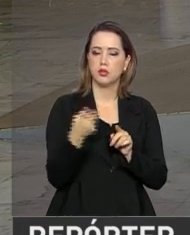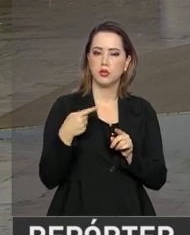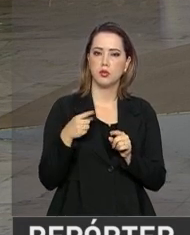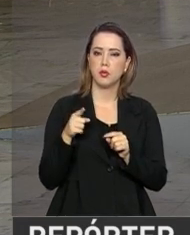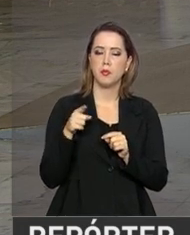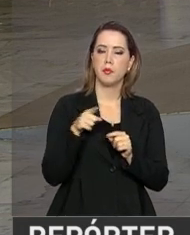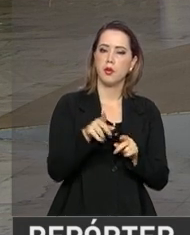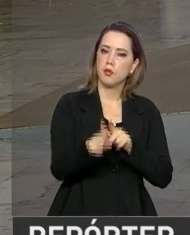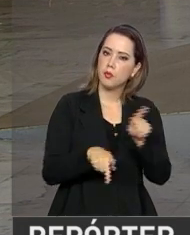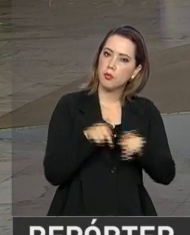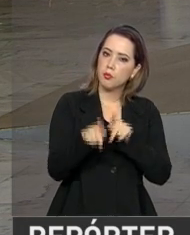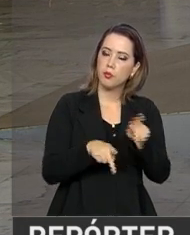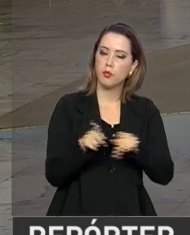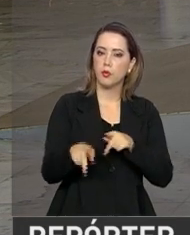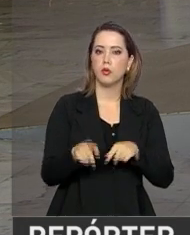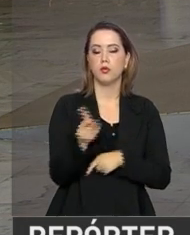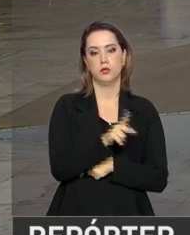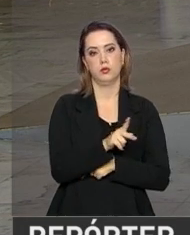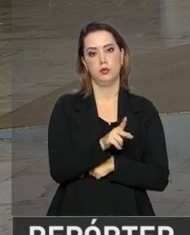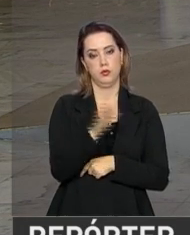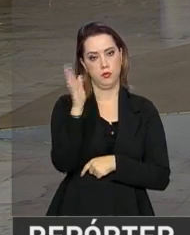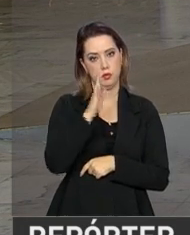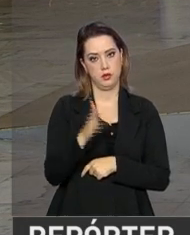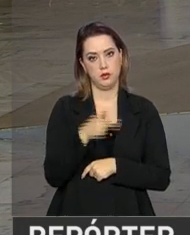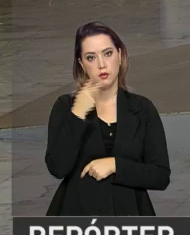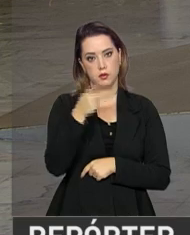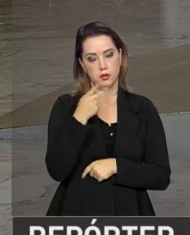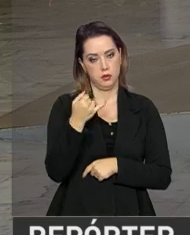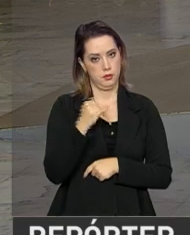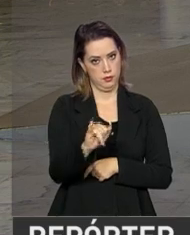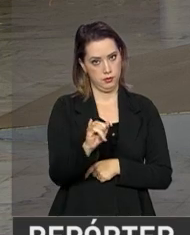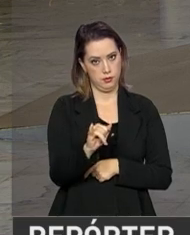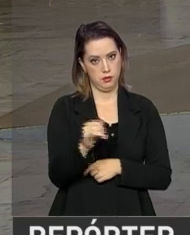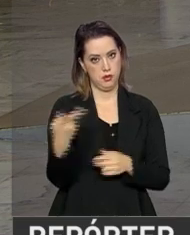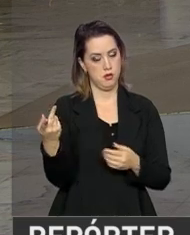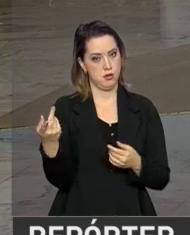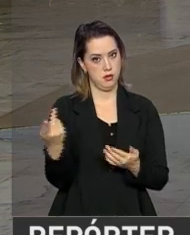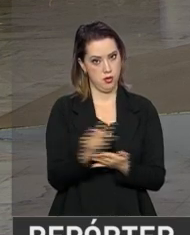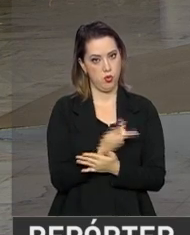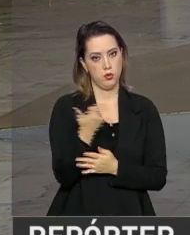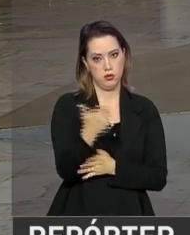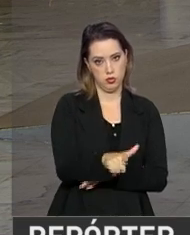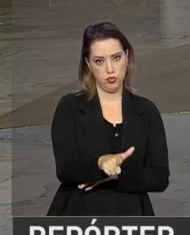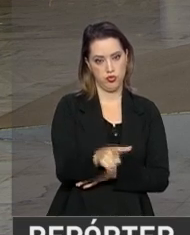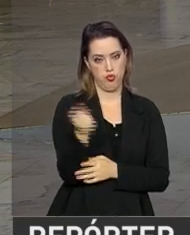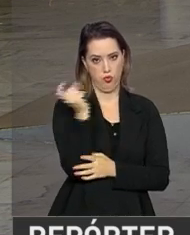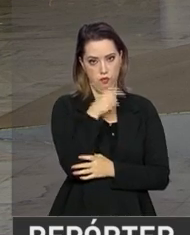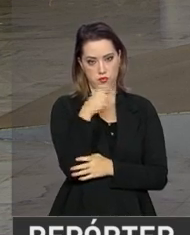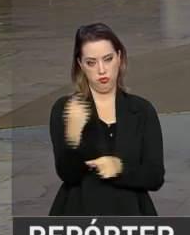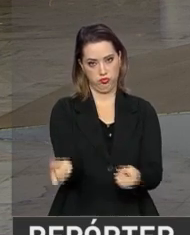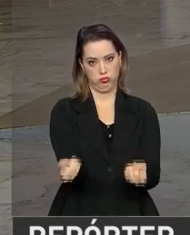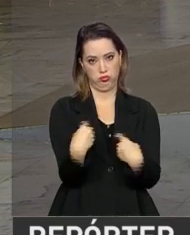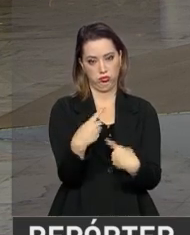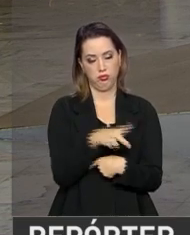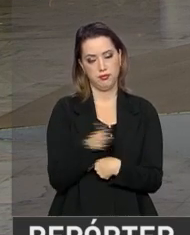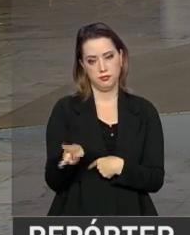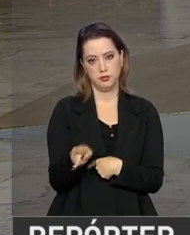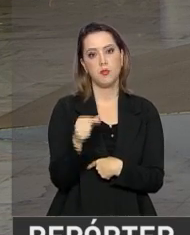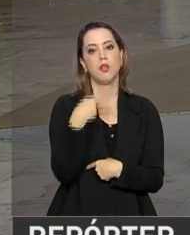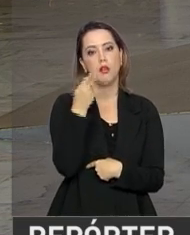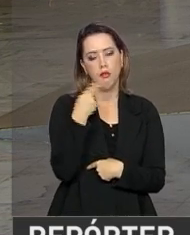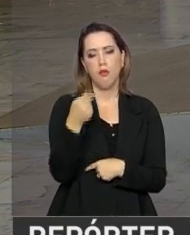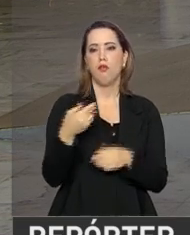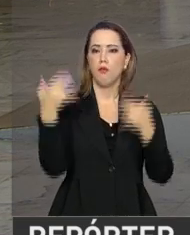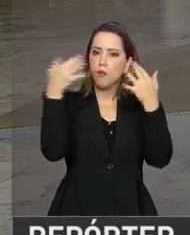quando surgirem afirmações como essas irresponsáveis que ele virá a público para rebatê-los em prol aí